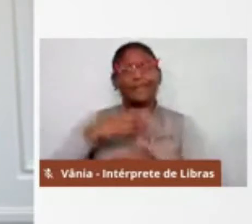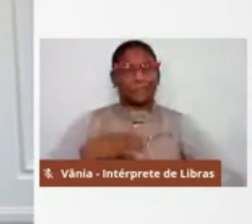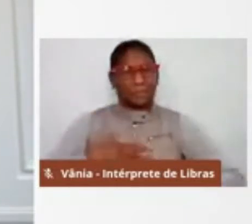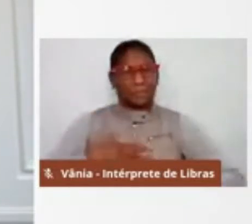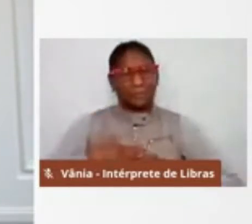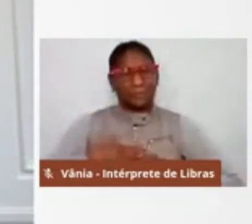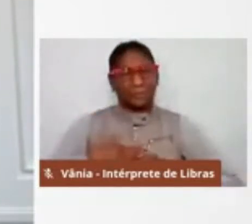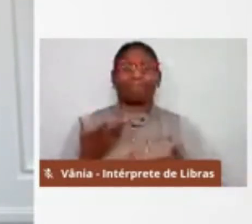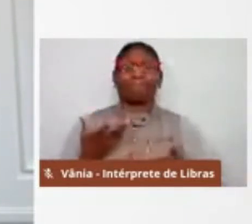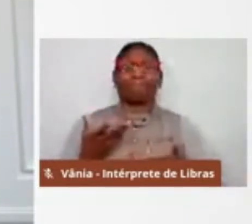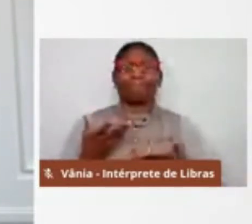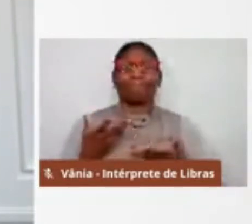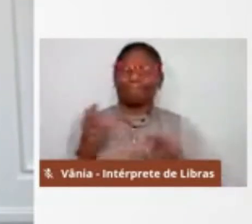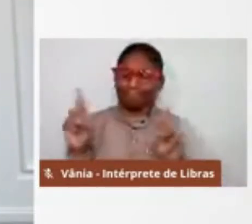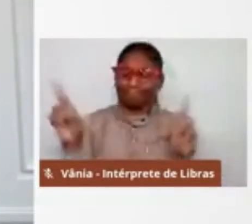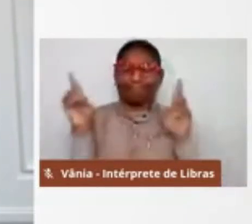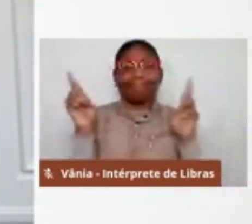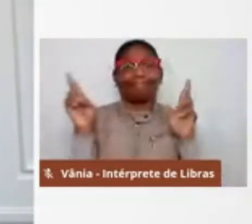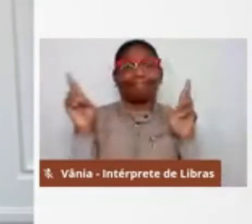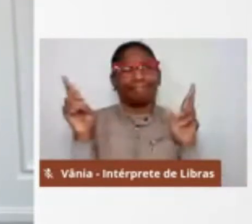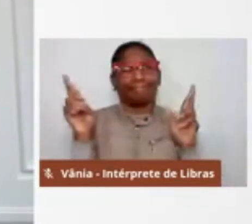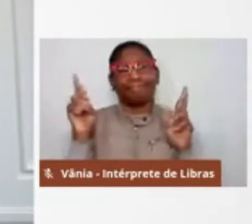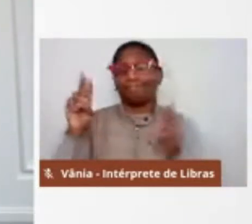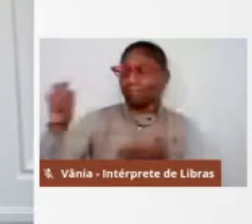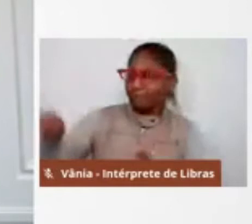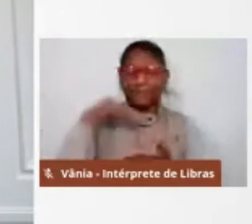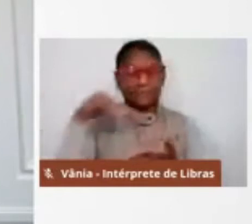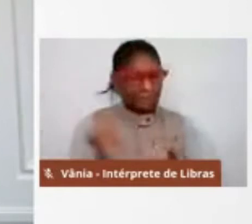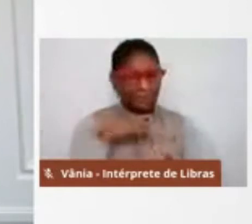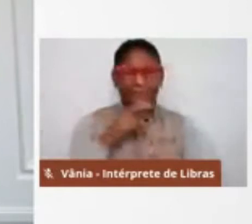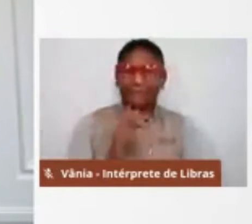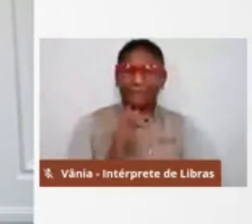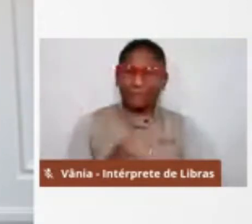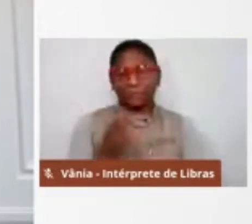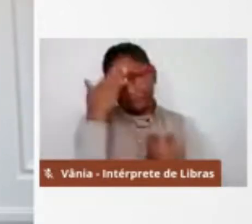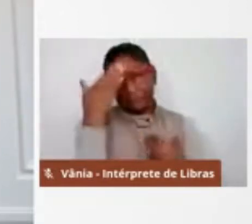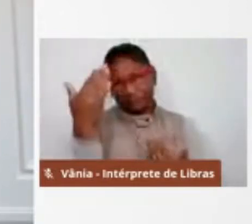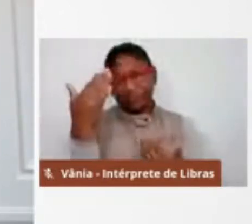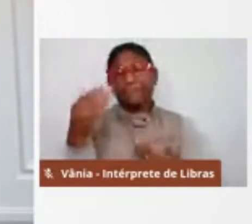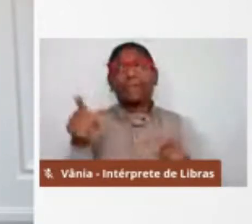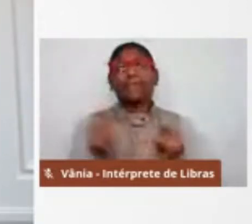de boas vibrações que me são enviados, né? Tem sempre aquelas